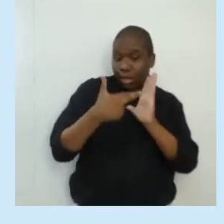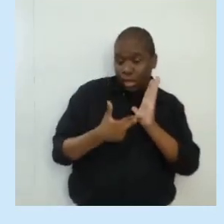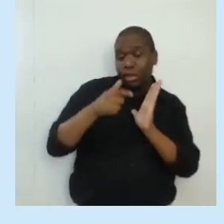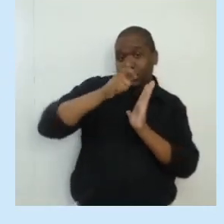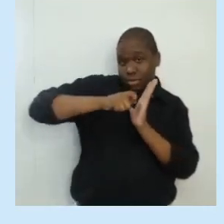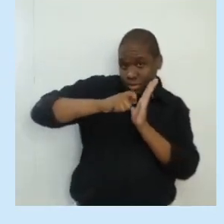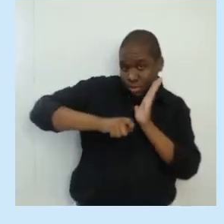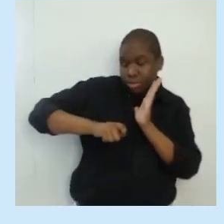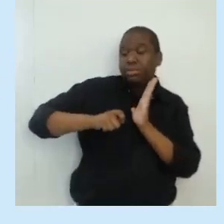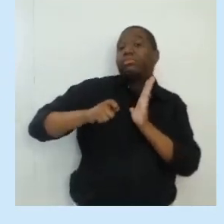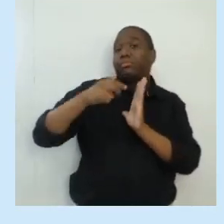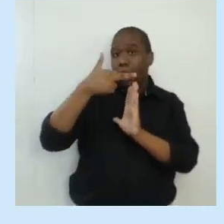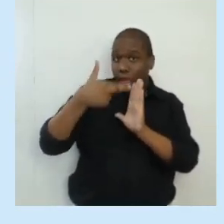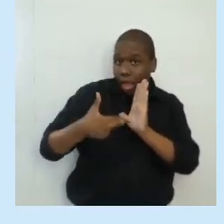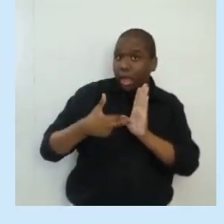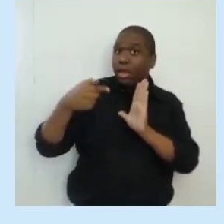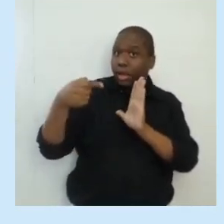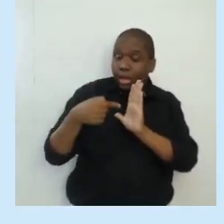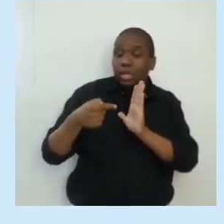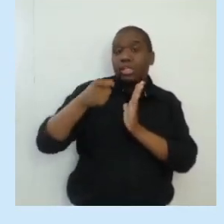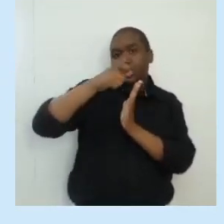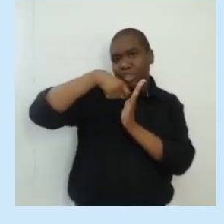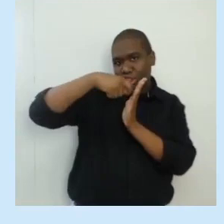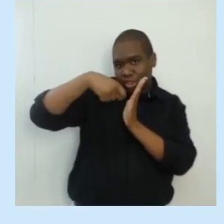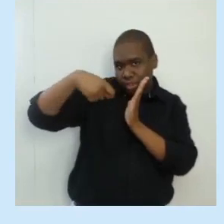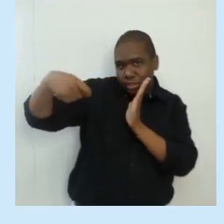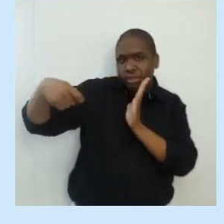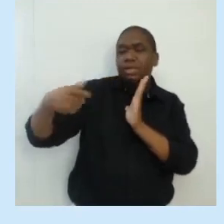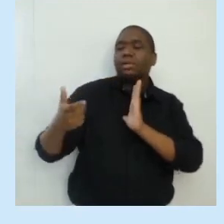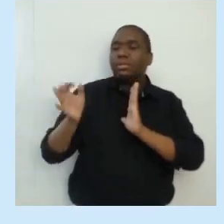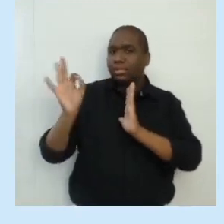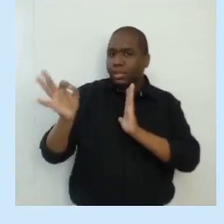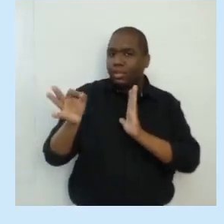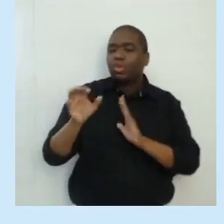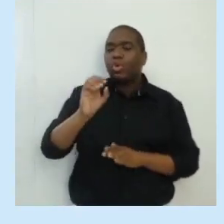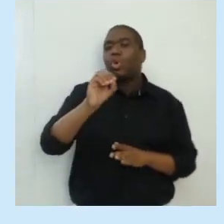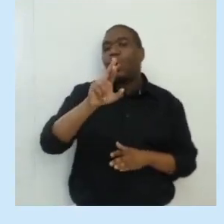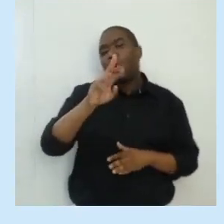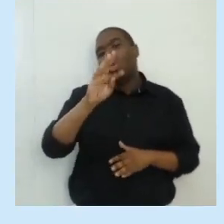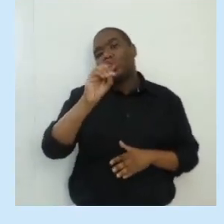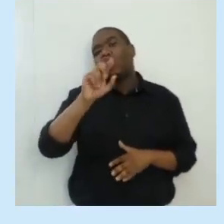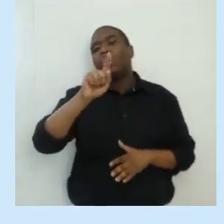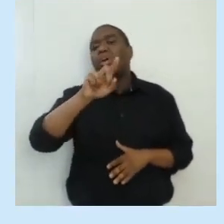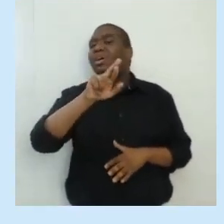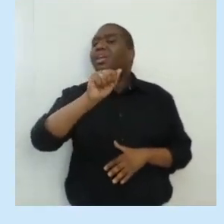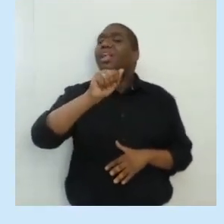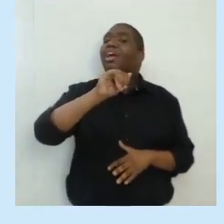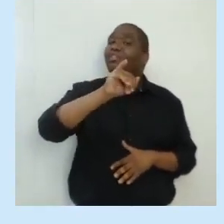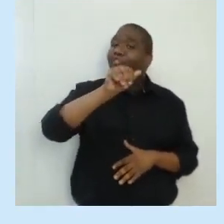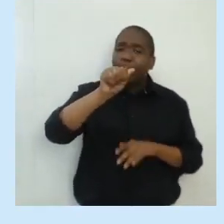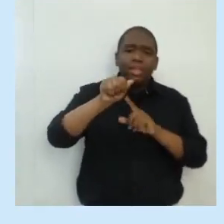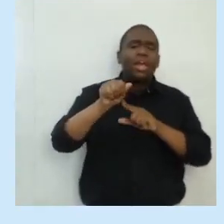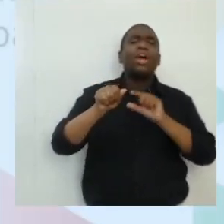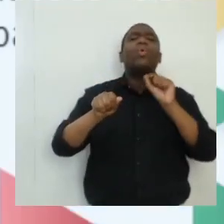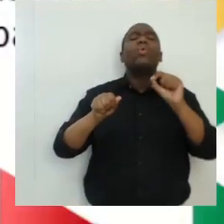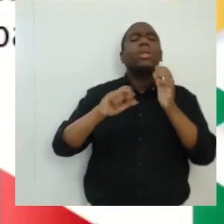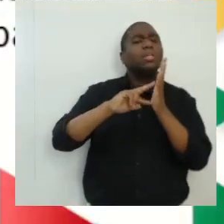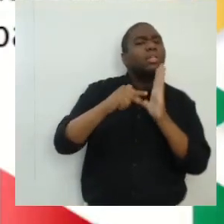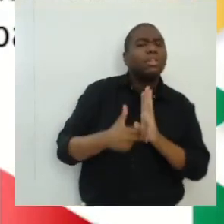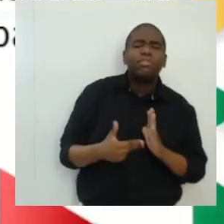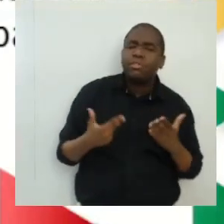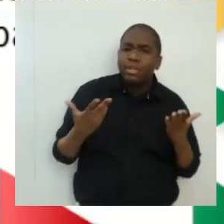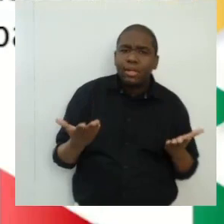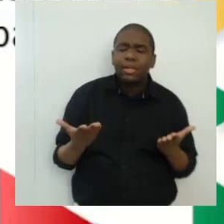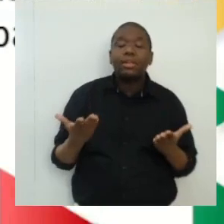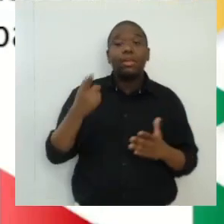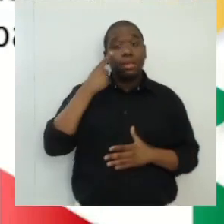são normas ortográficas da ortografia. O que seria ortografia? Vamos para o slide? Olha o que foi que